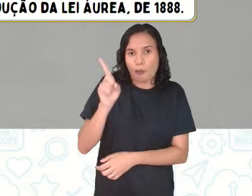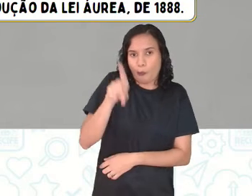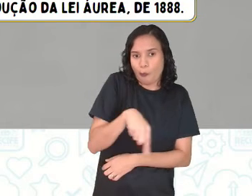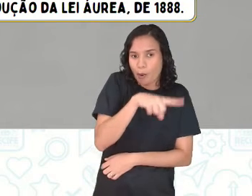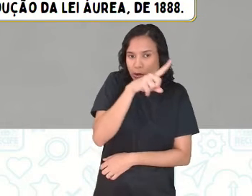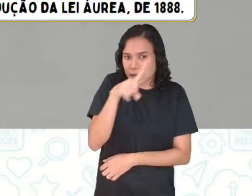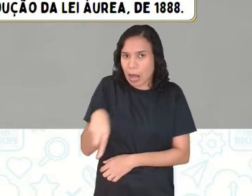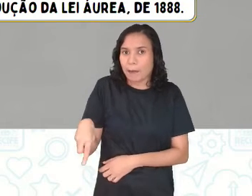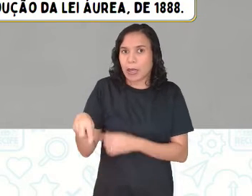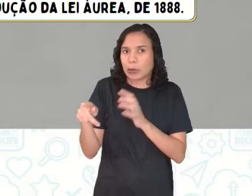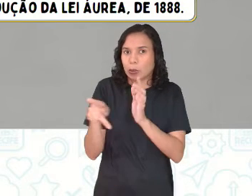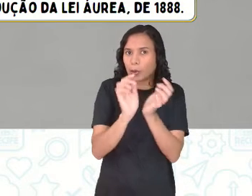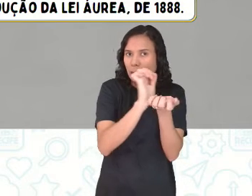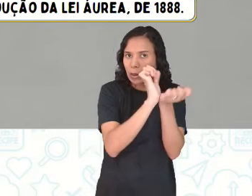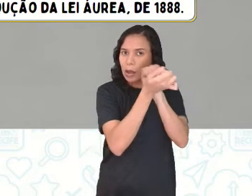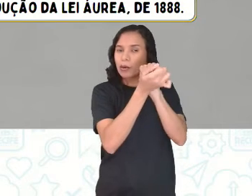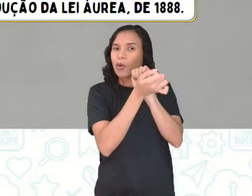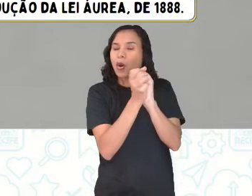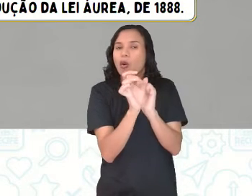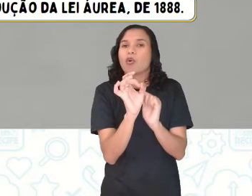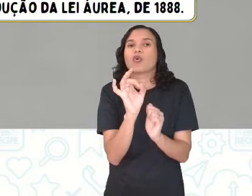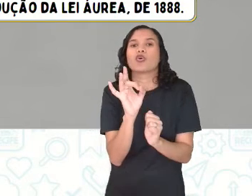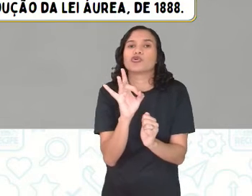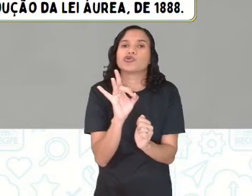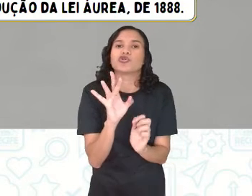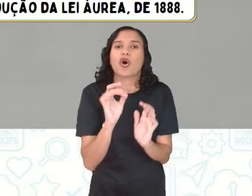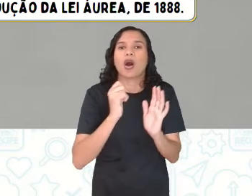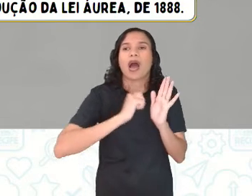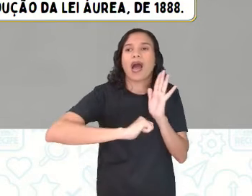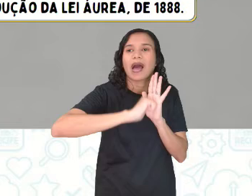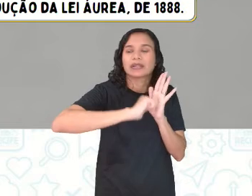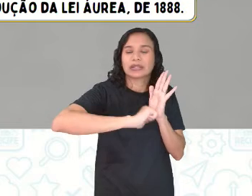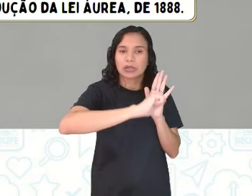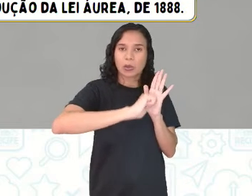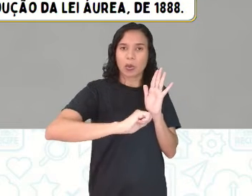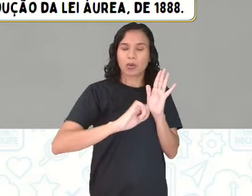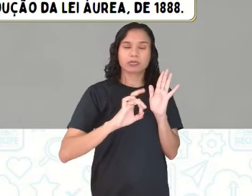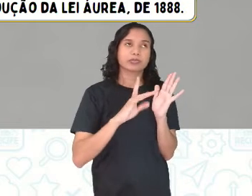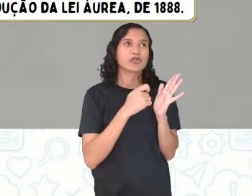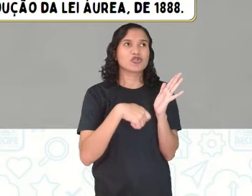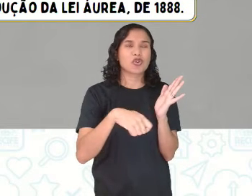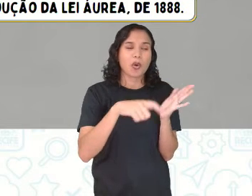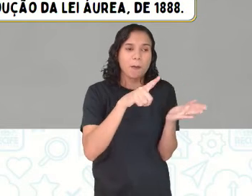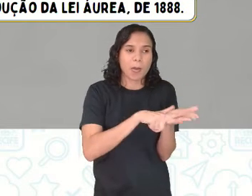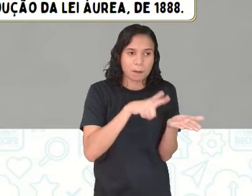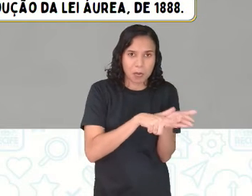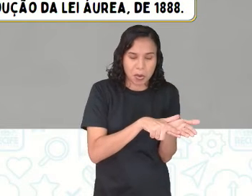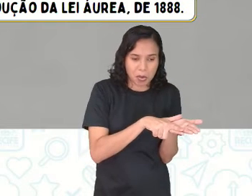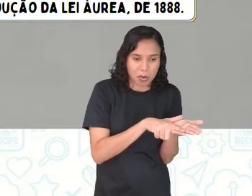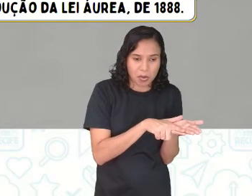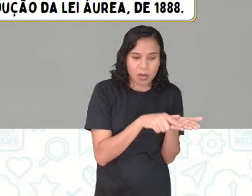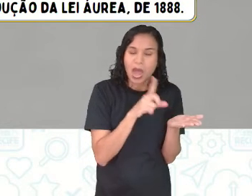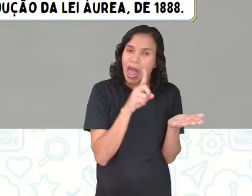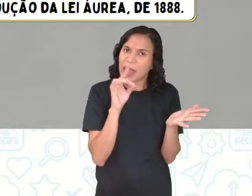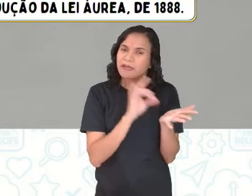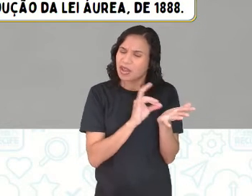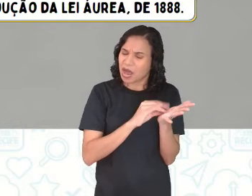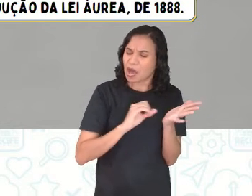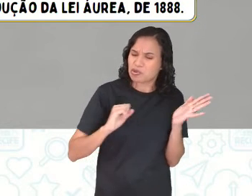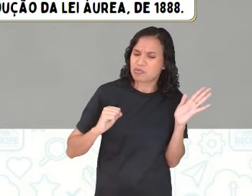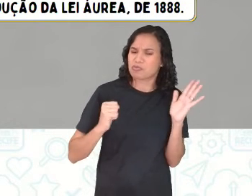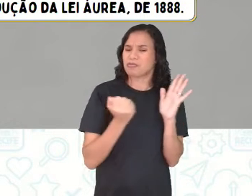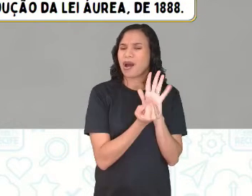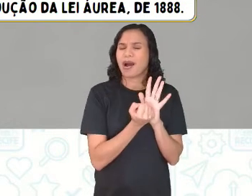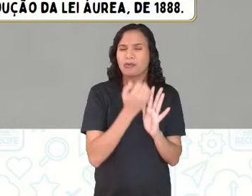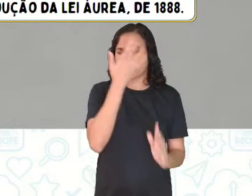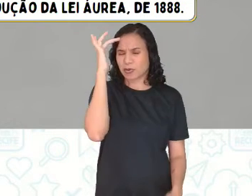né, gente, ela só foi assinada ali, né? Só foi uma coisa no papel. Foi um marco, né? Foi um marco